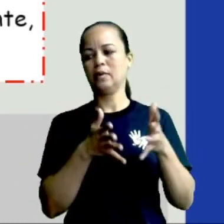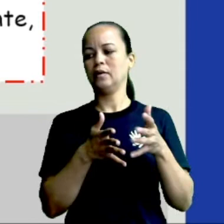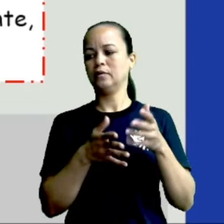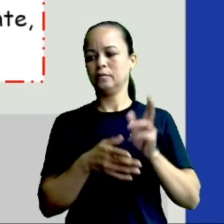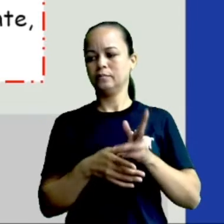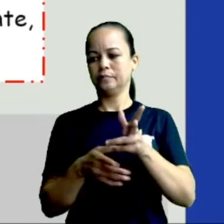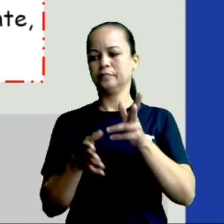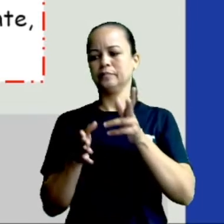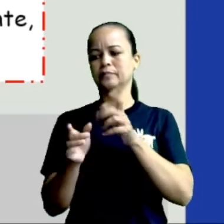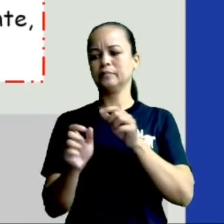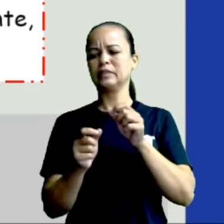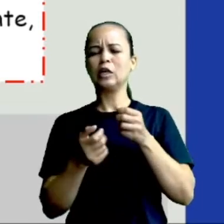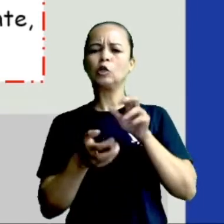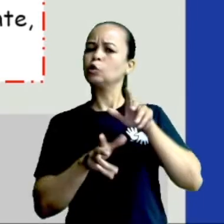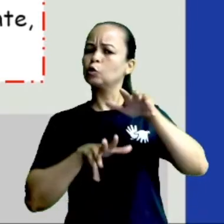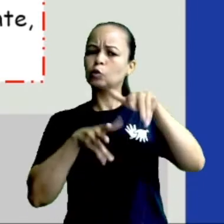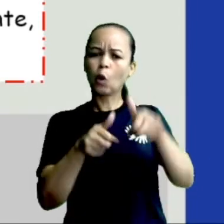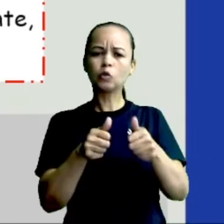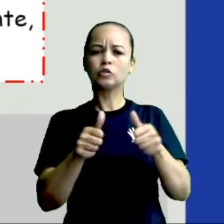efetivamente,